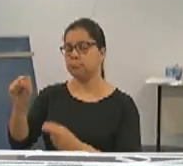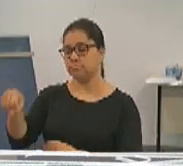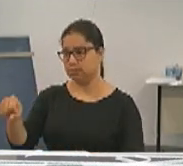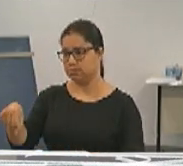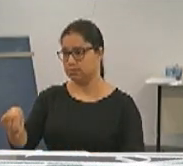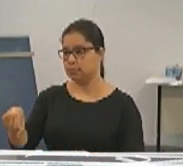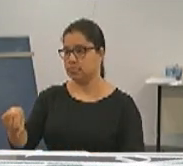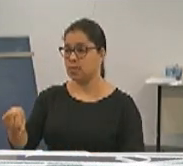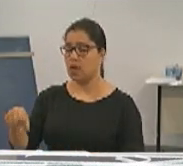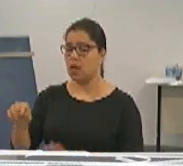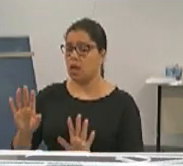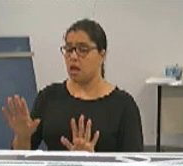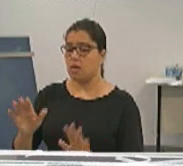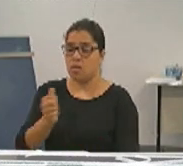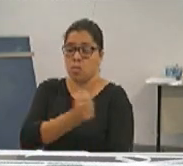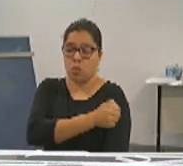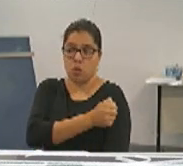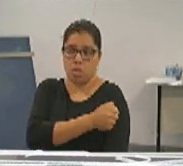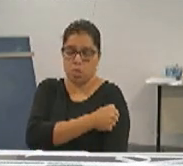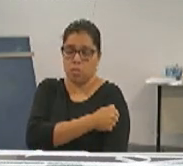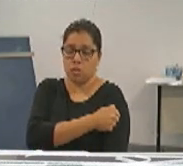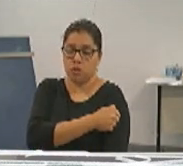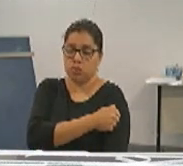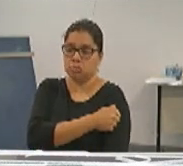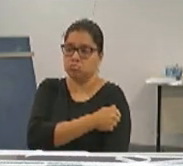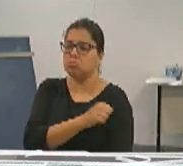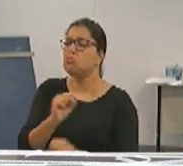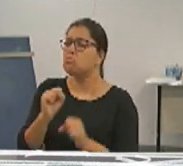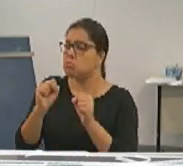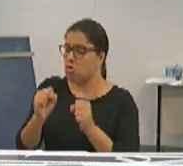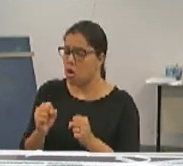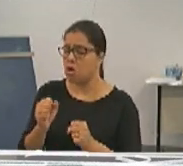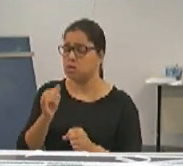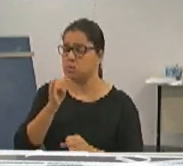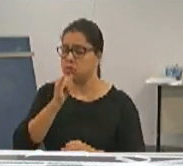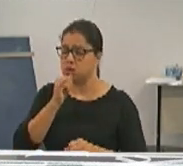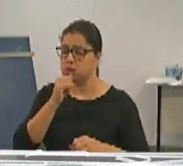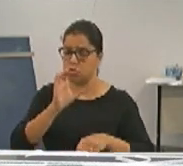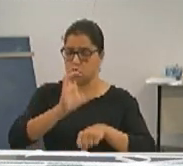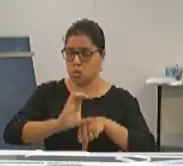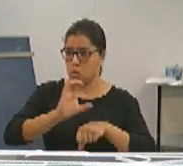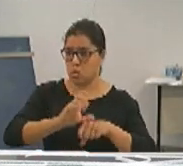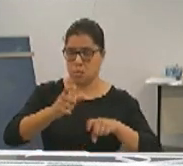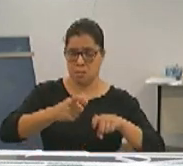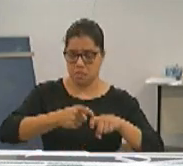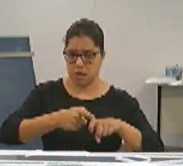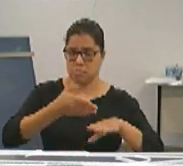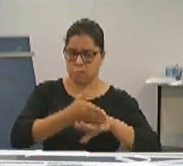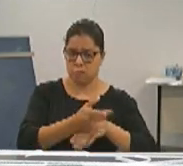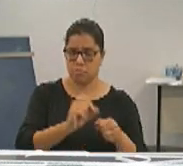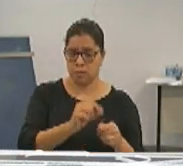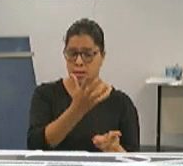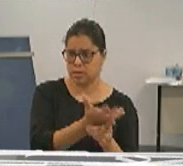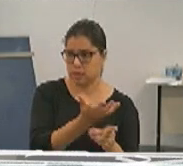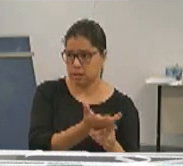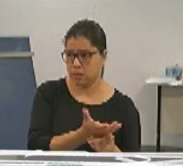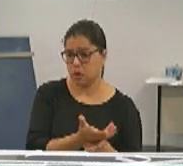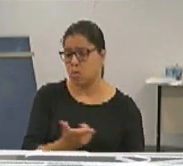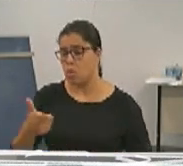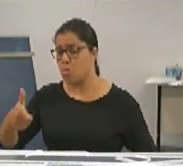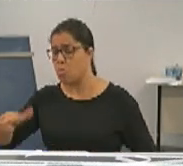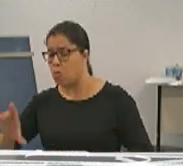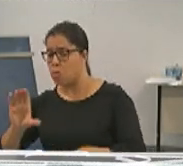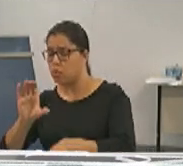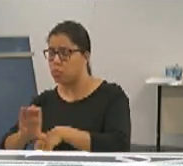para os alunos fazerem essa migração de um curso para o outro. É permitido, sim, que um curso, sim, que um aluno se enriqueça fazendo uma